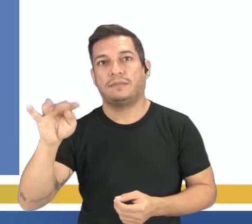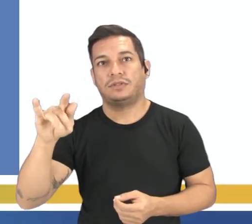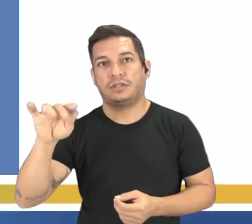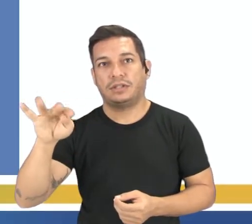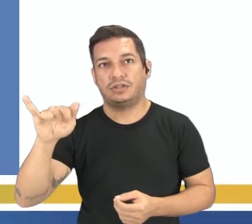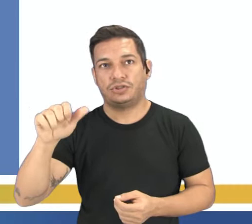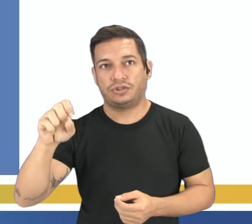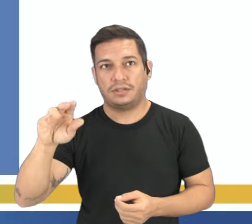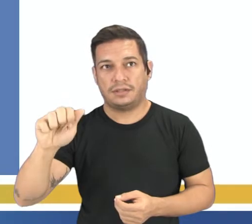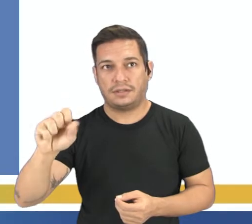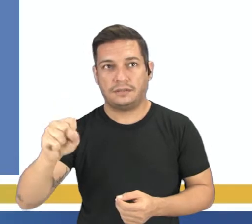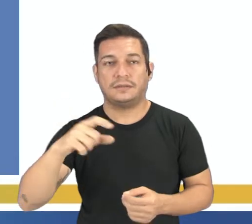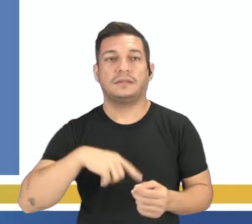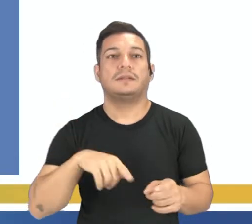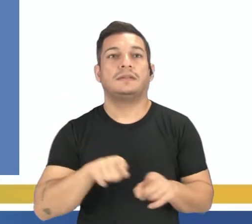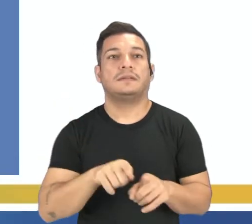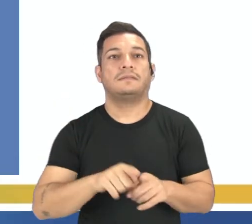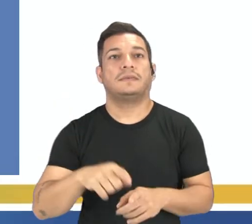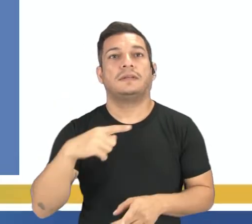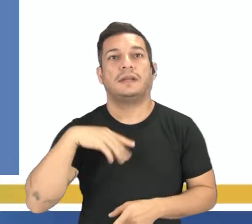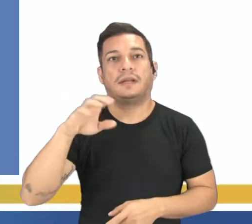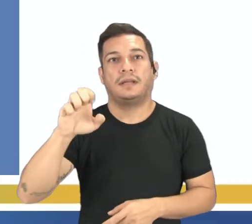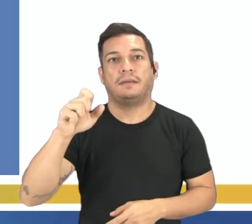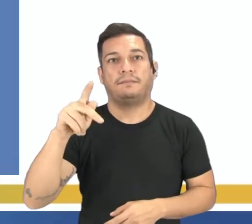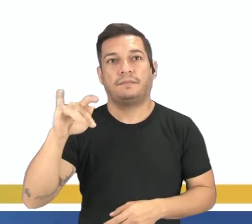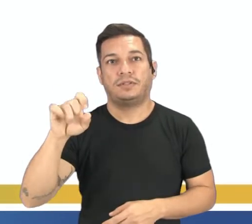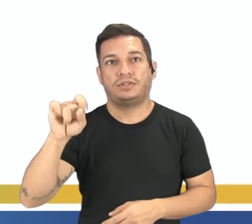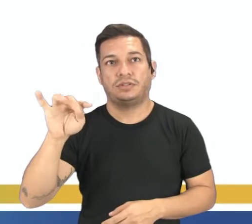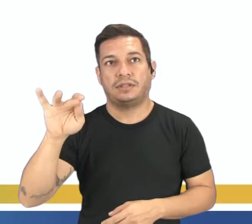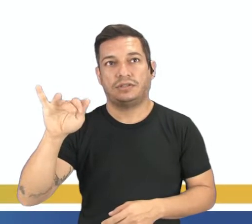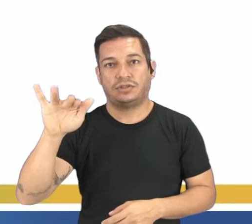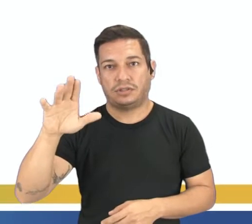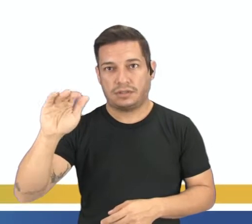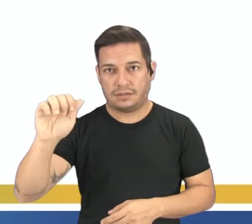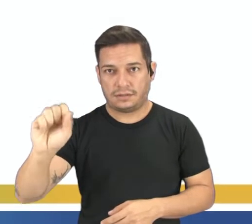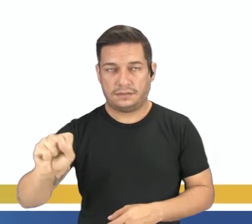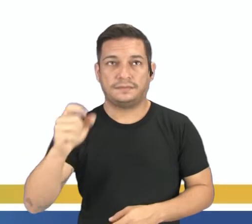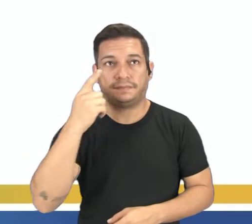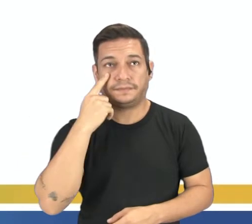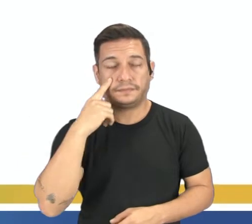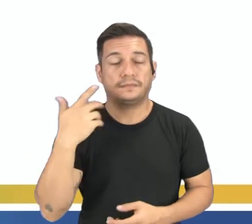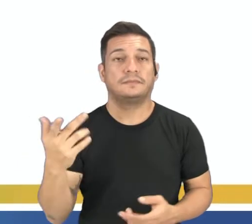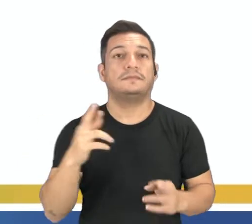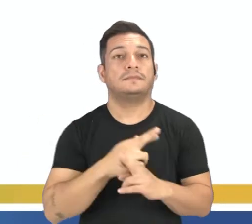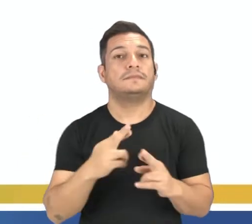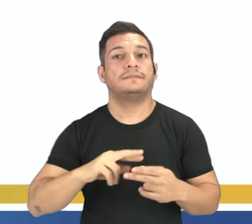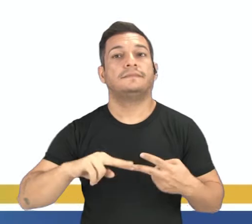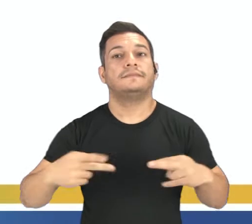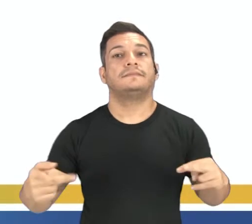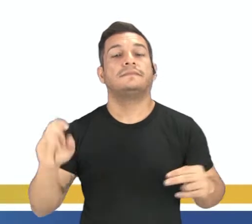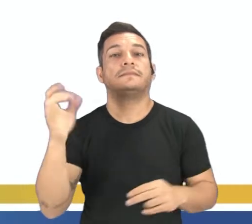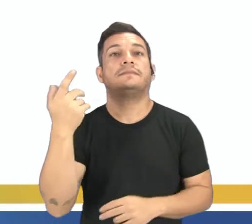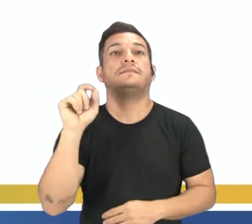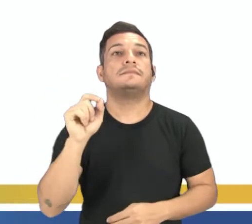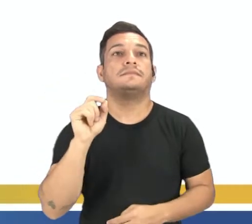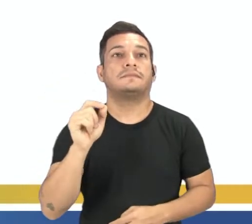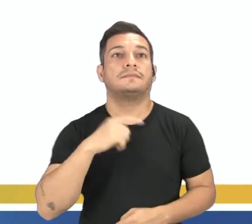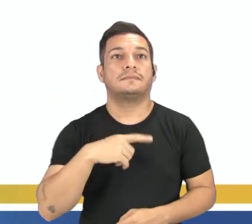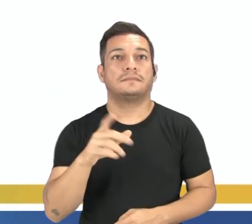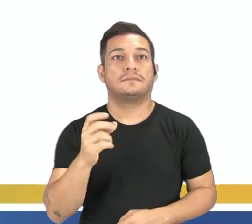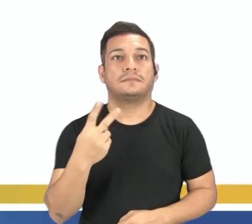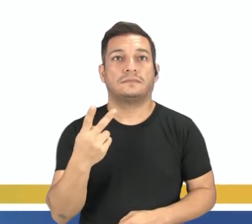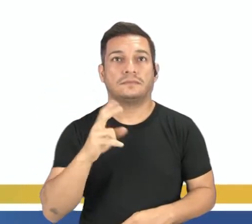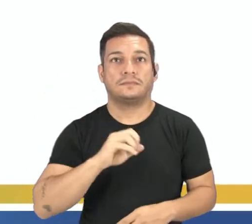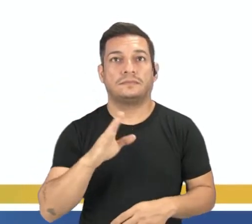A pleiotropia a gente já viu na aula passada, certo? Então a interação gênica ela acontece quando dois ou